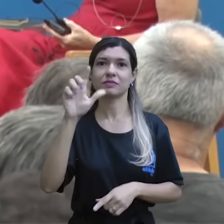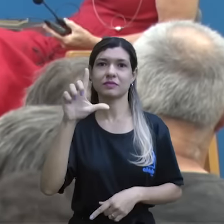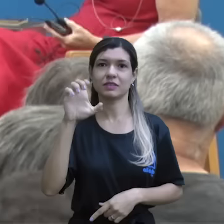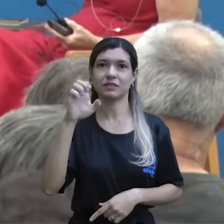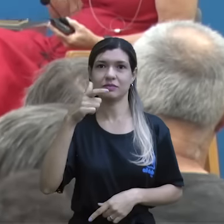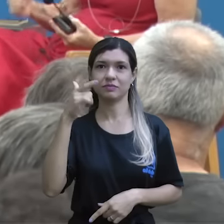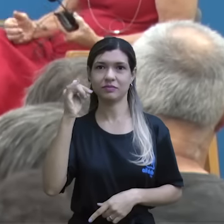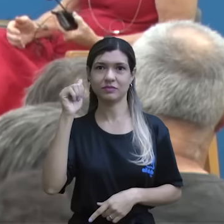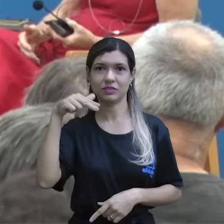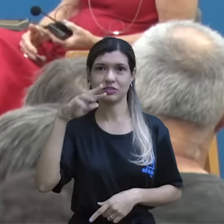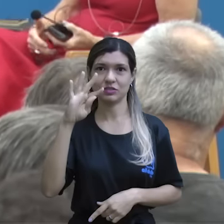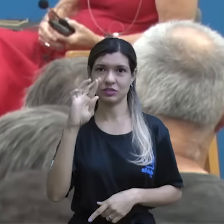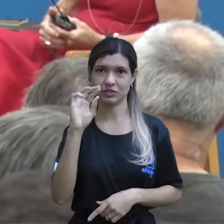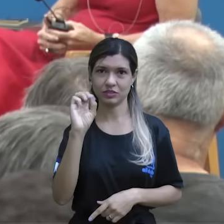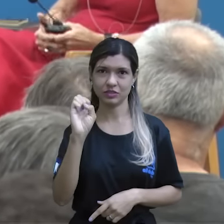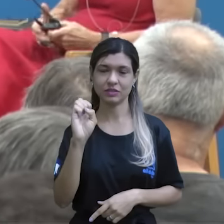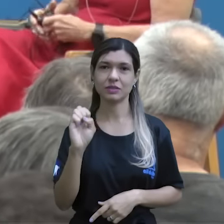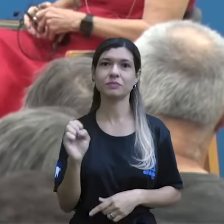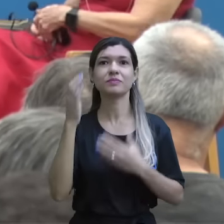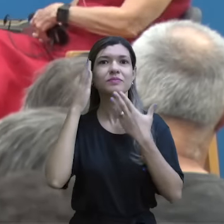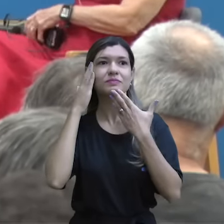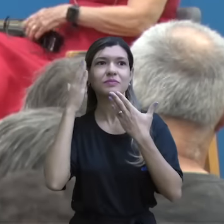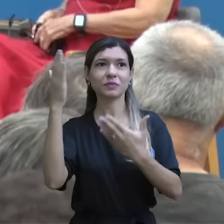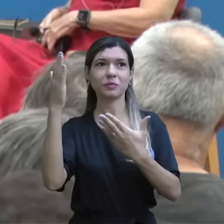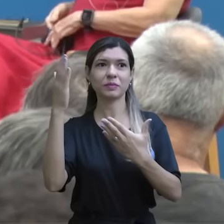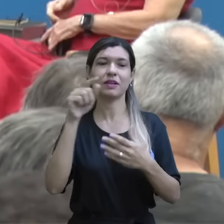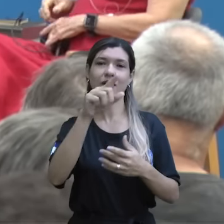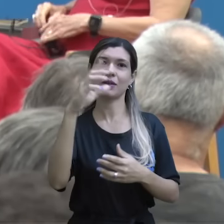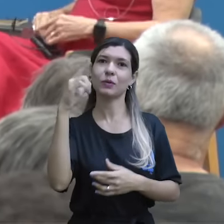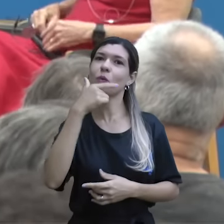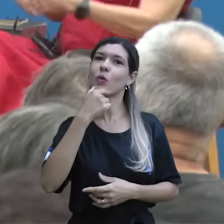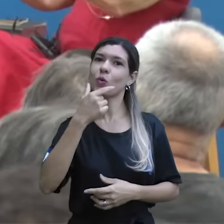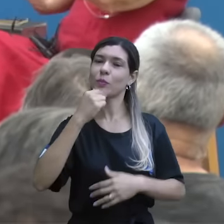de imprensa. E a vocês pela presença maravilhosa.